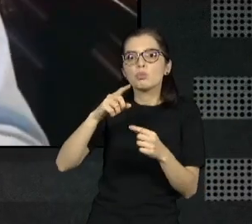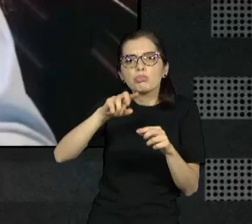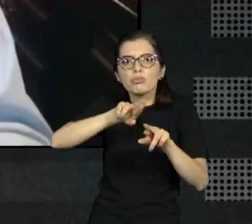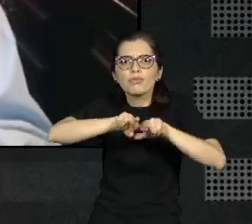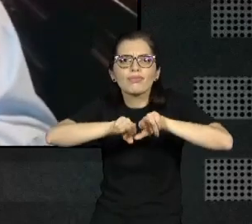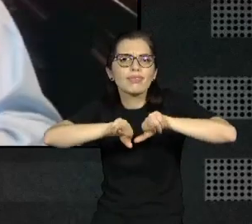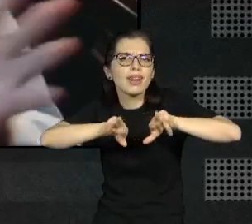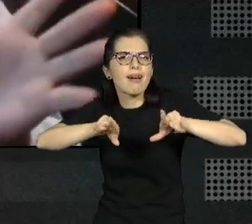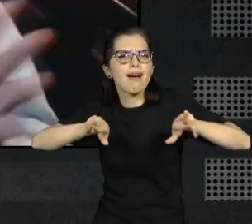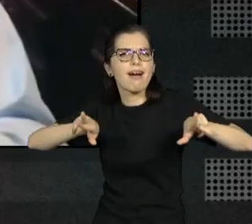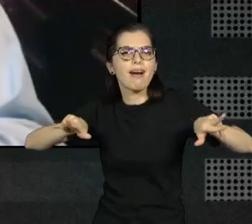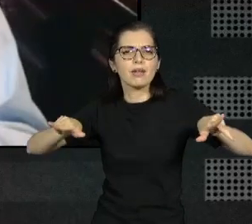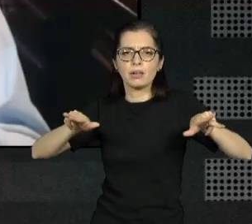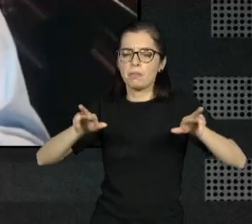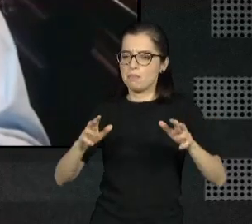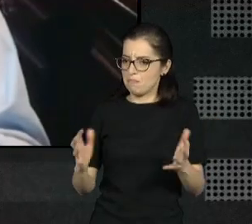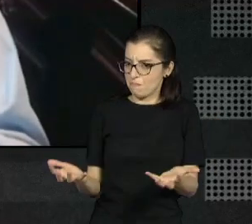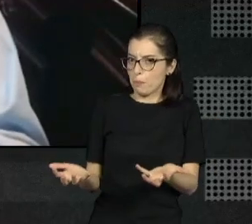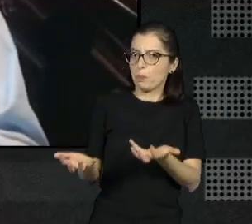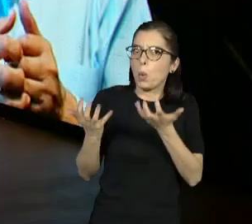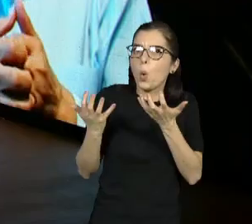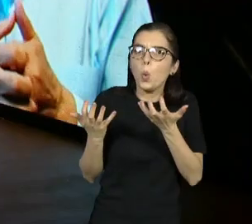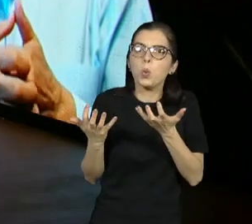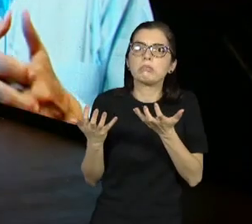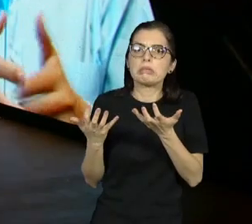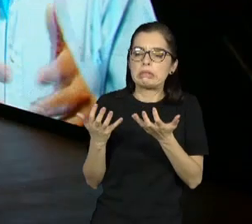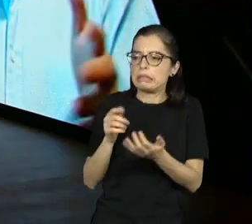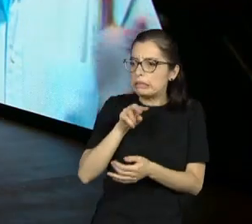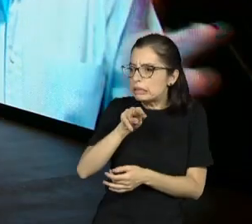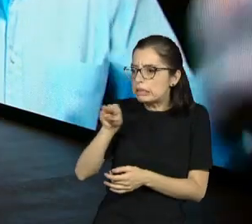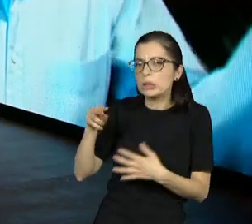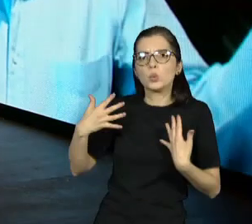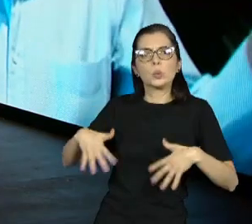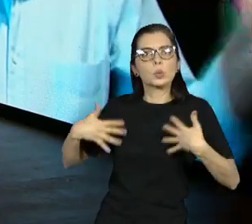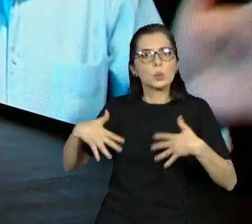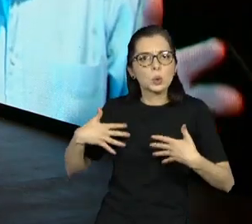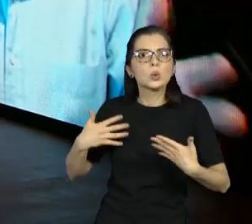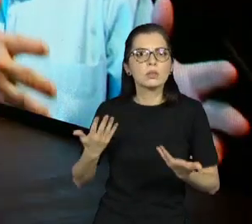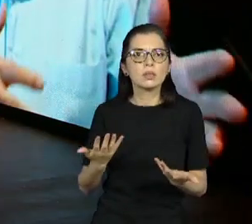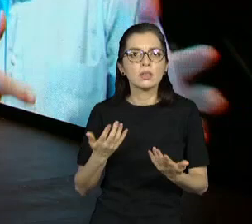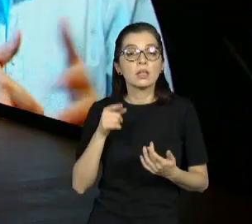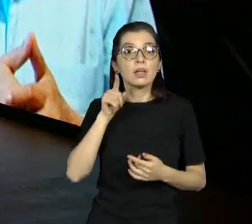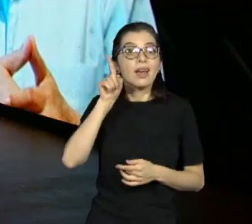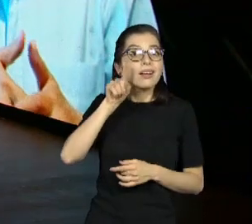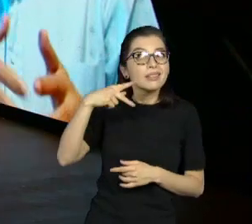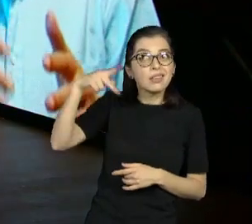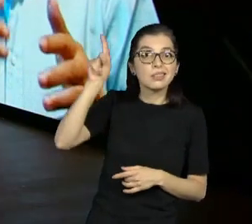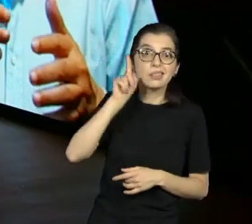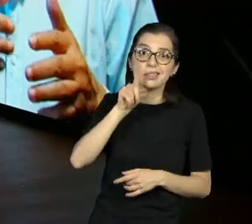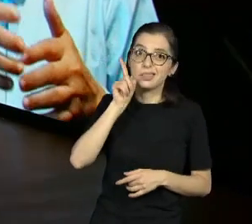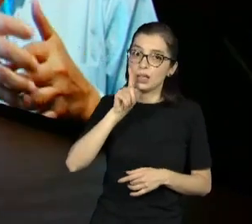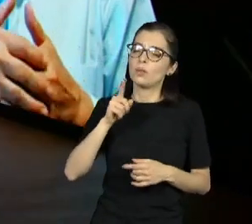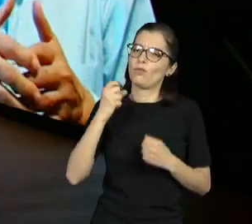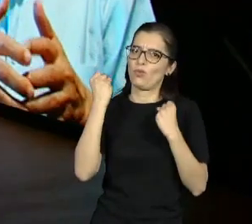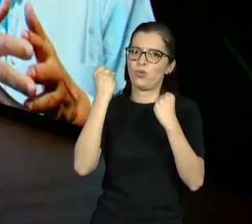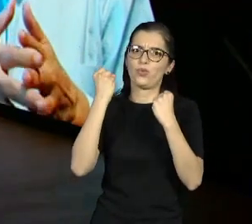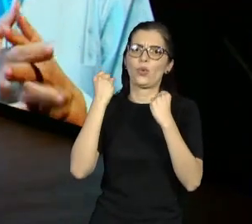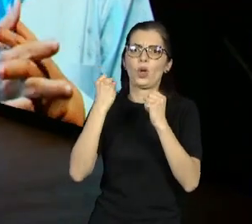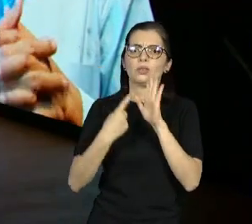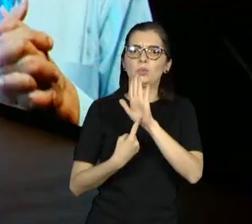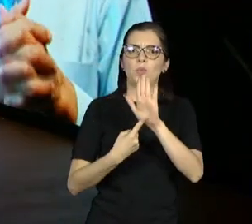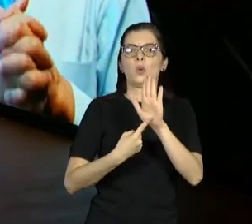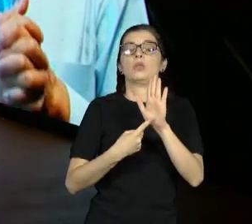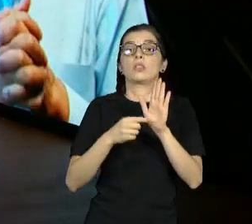diferenciado, de diversas maneiras, né? Do americano, ou do meu. E daí surge